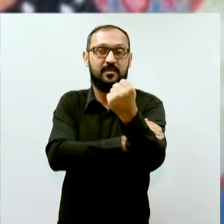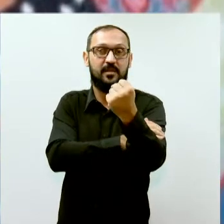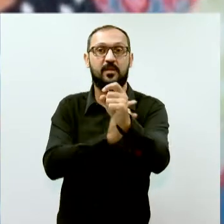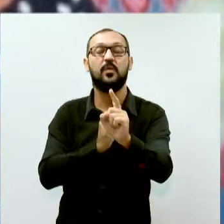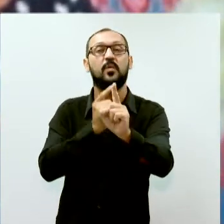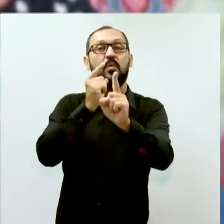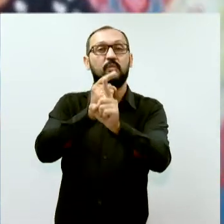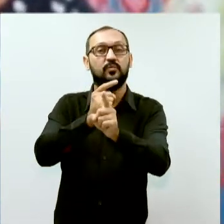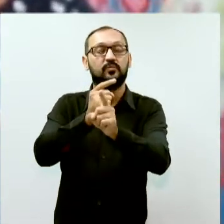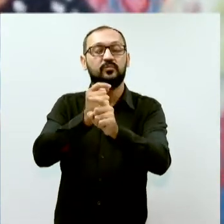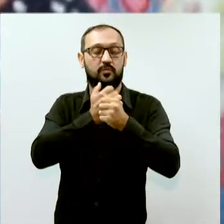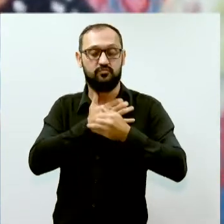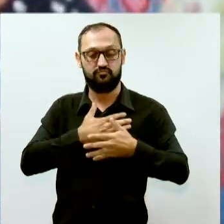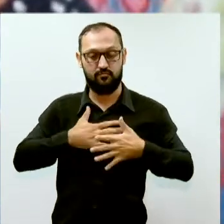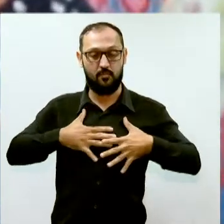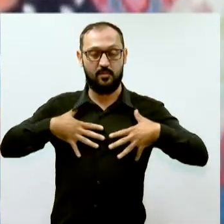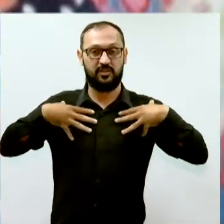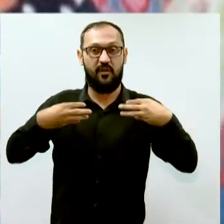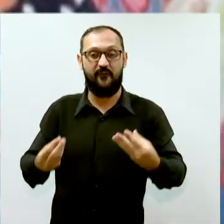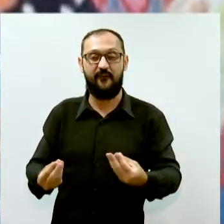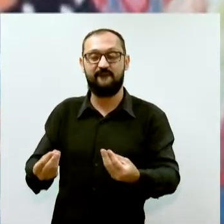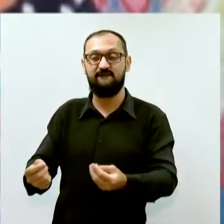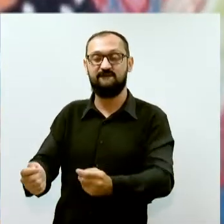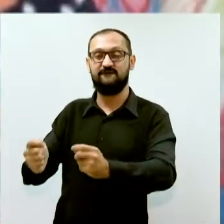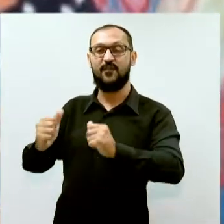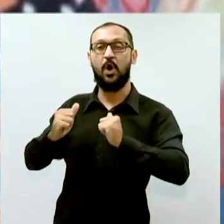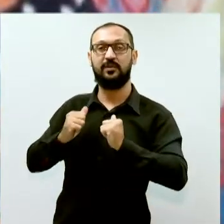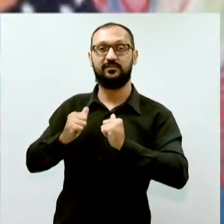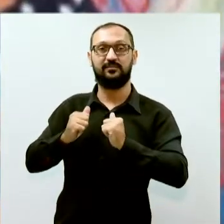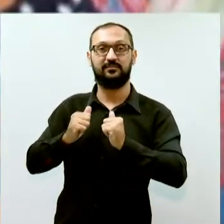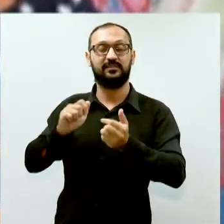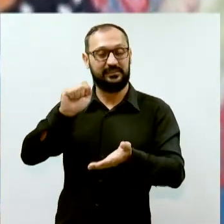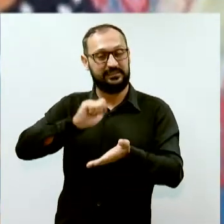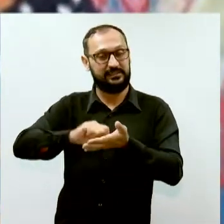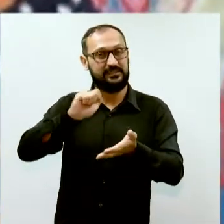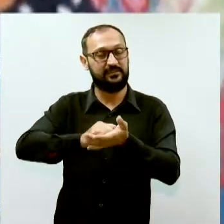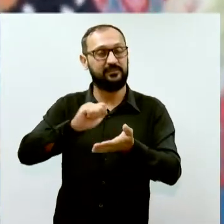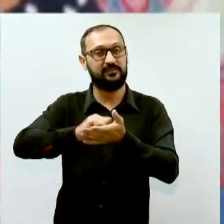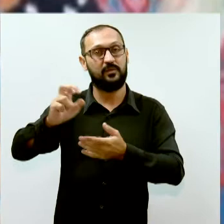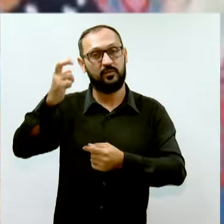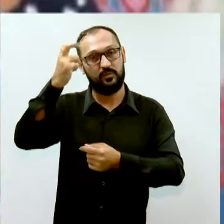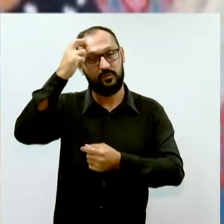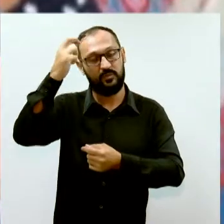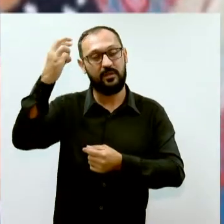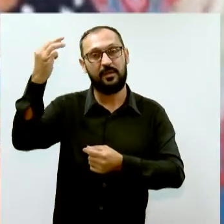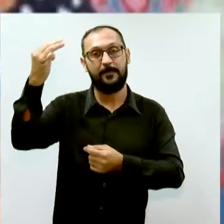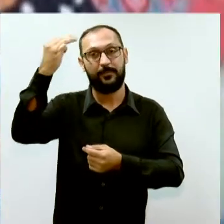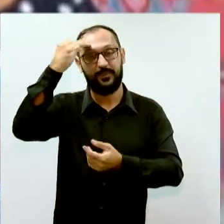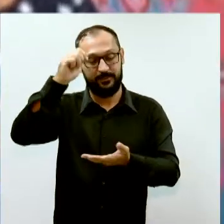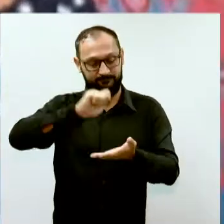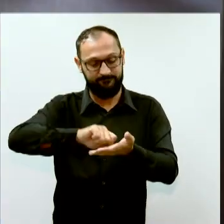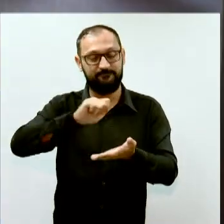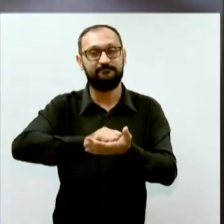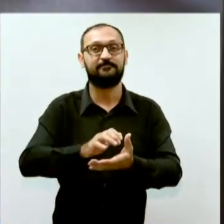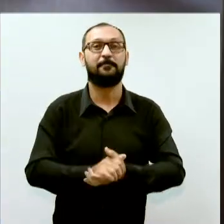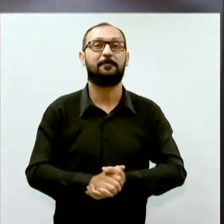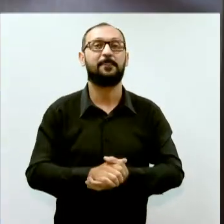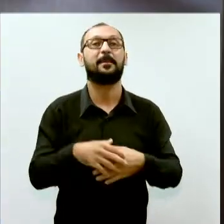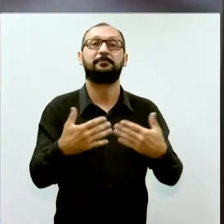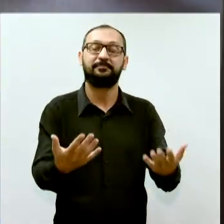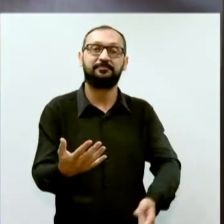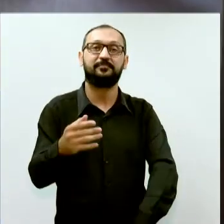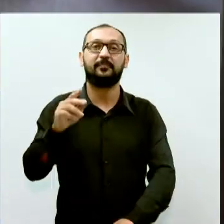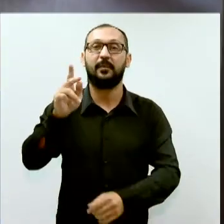o pajé, e o pajé que deu as forças para ele. Então, isso está registrado na nossa cultura, na memória e escrita. E